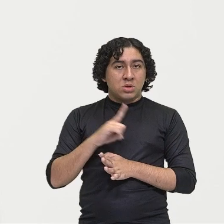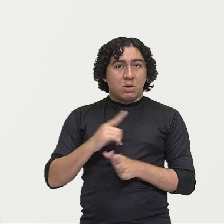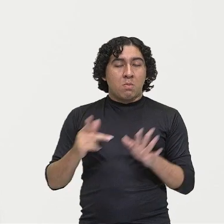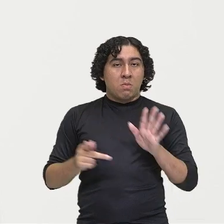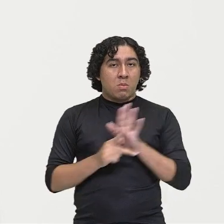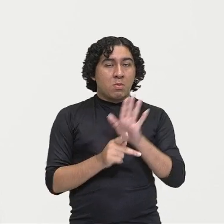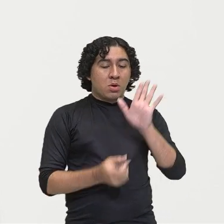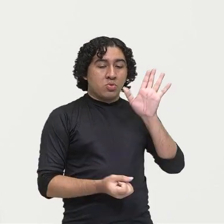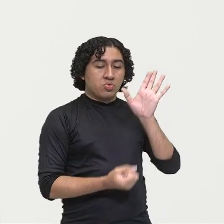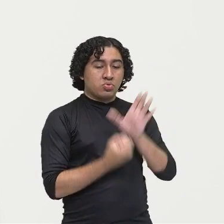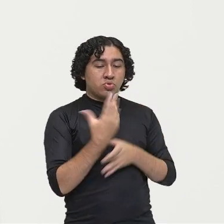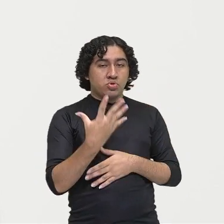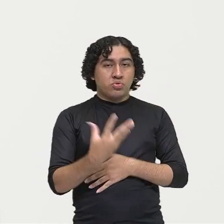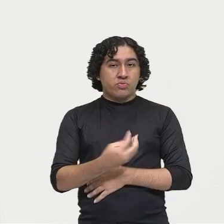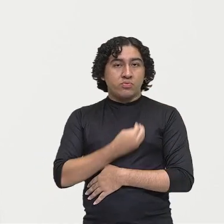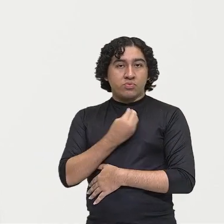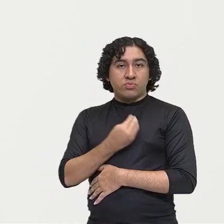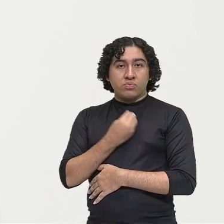origem da vida,